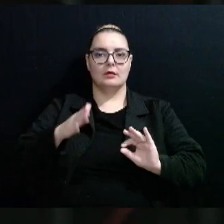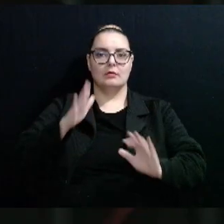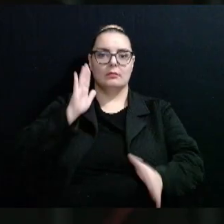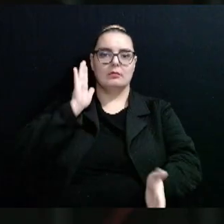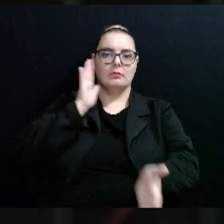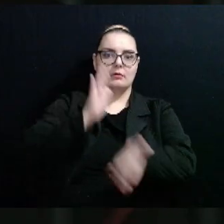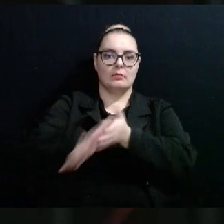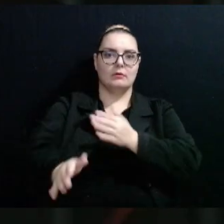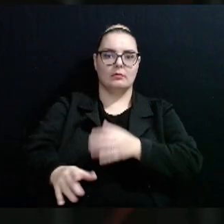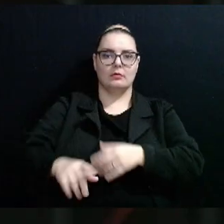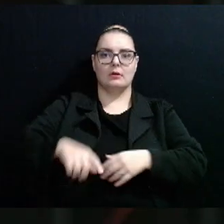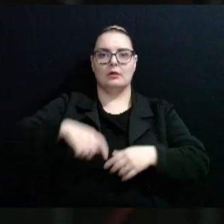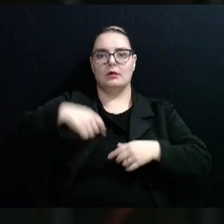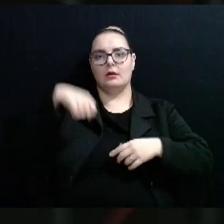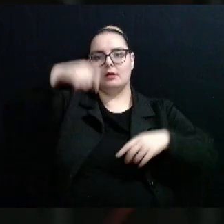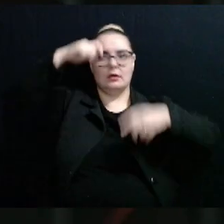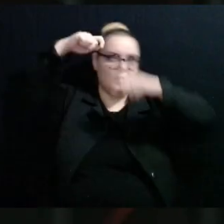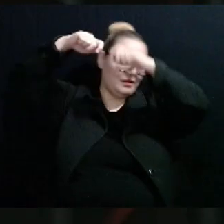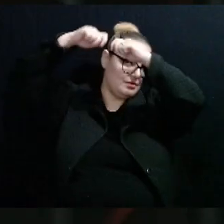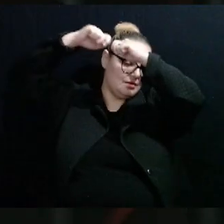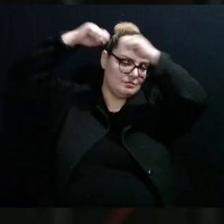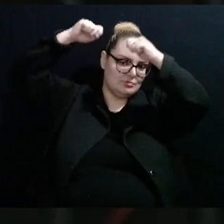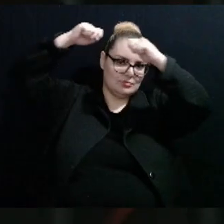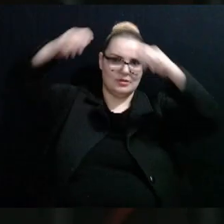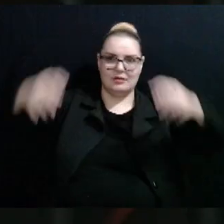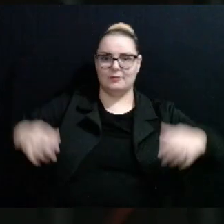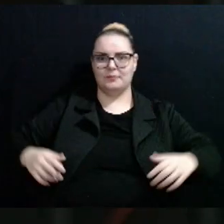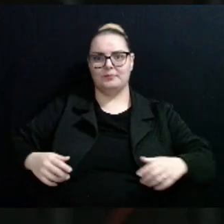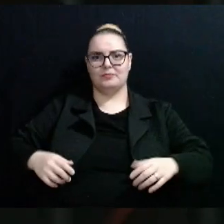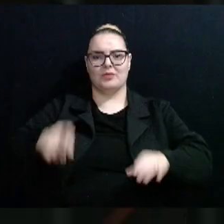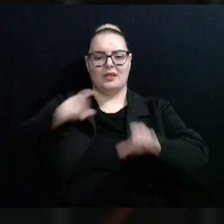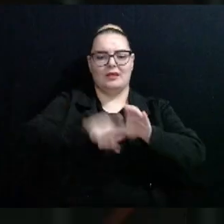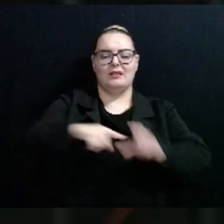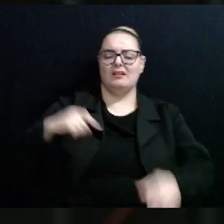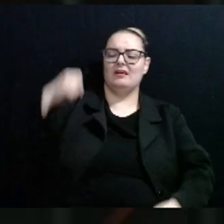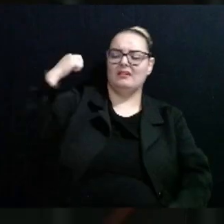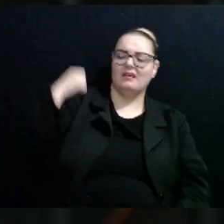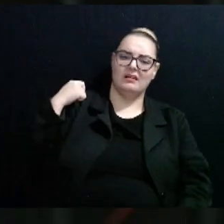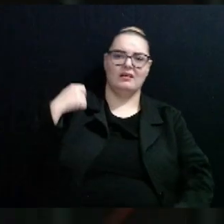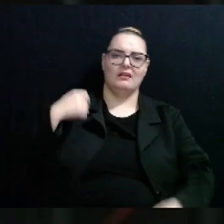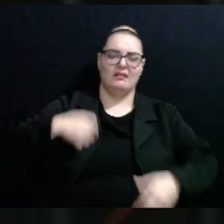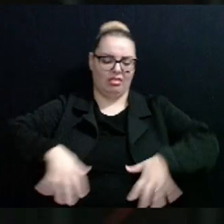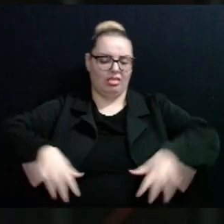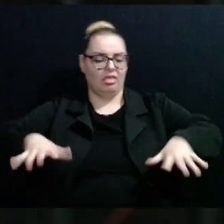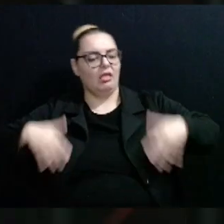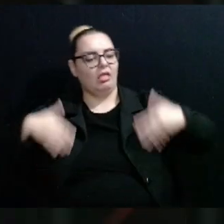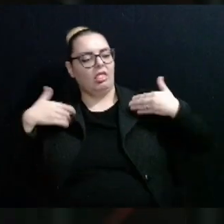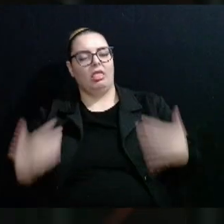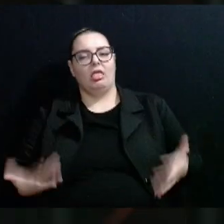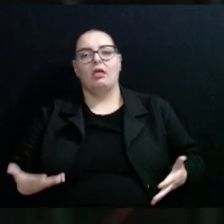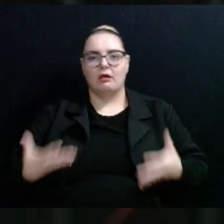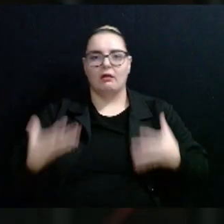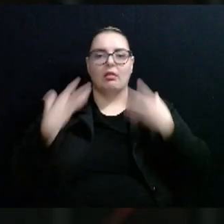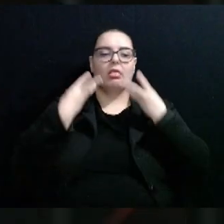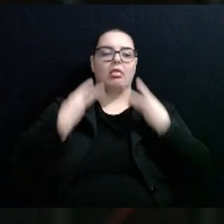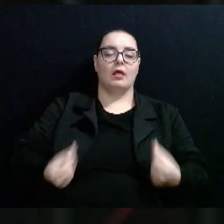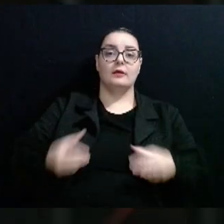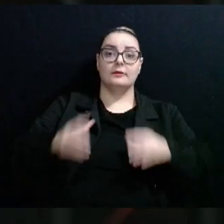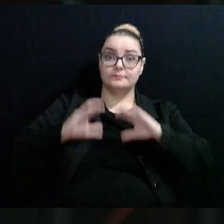gravata tá amarrada na cabeça, o sapato tá aqui já no ombro, né? Então são comportamentos assim que